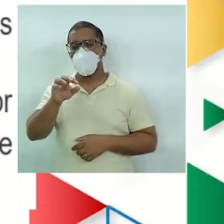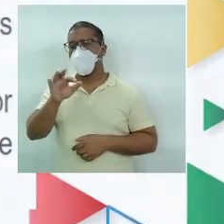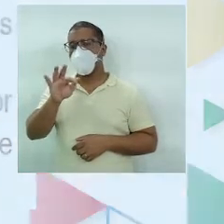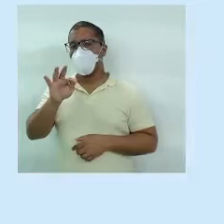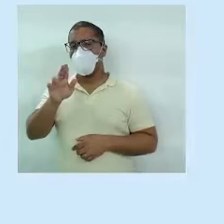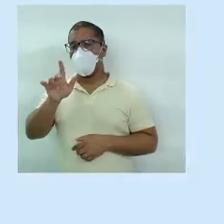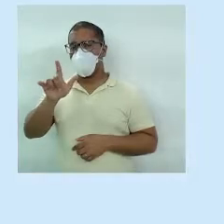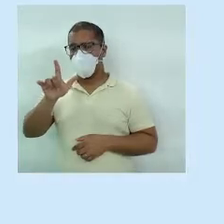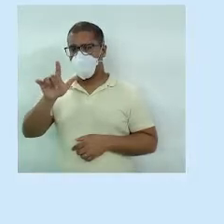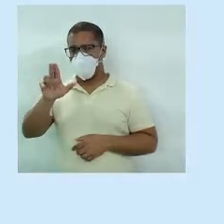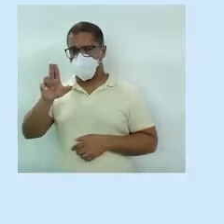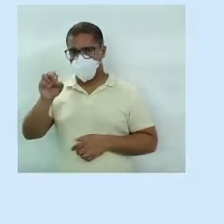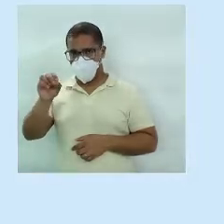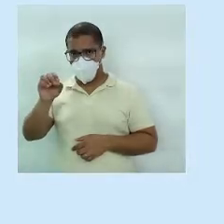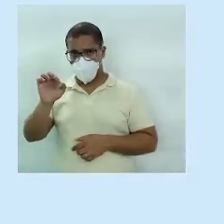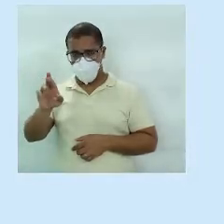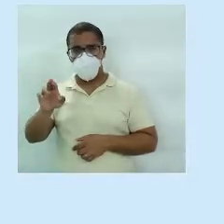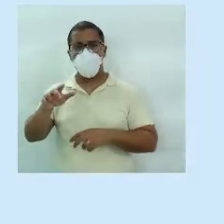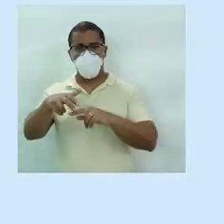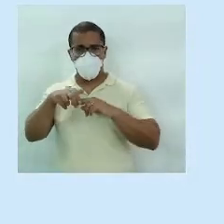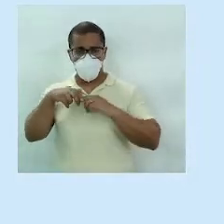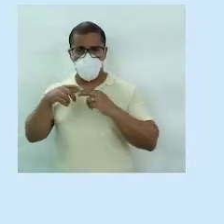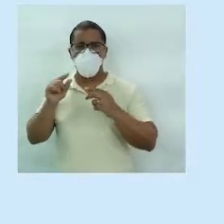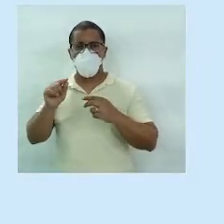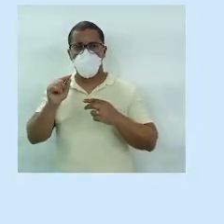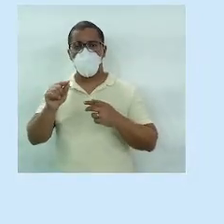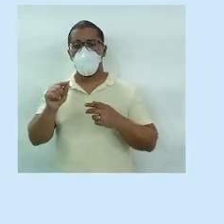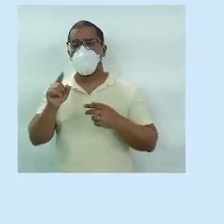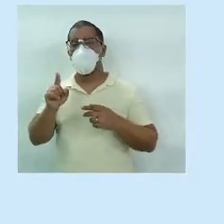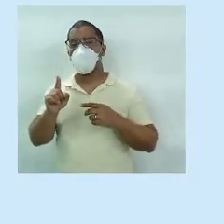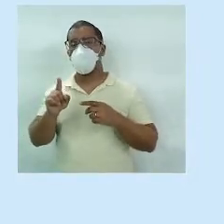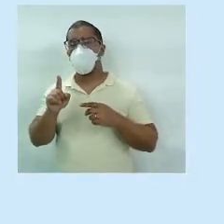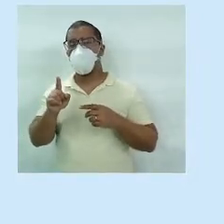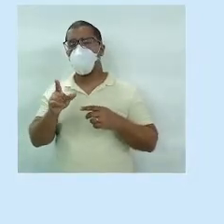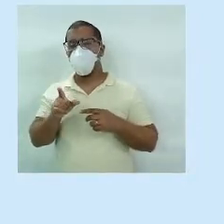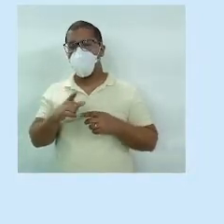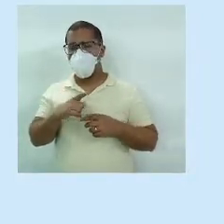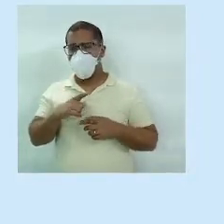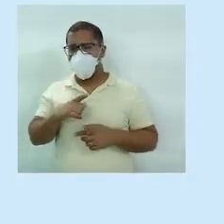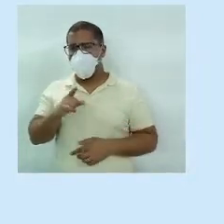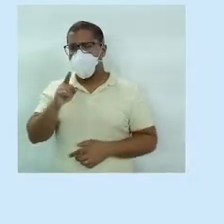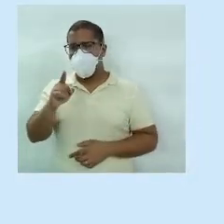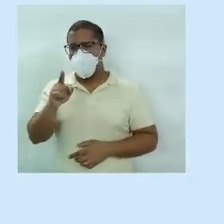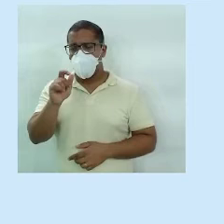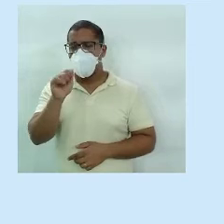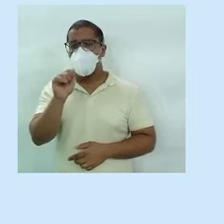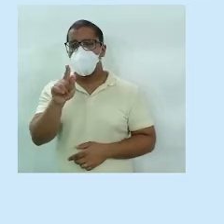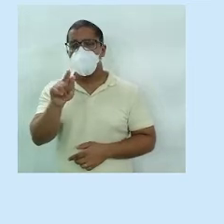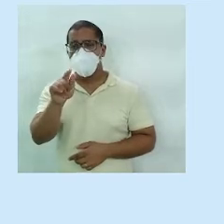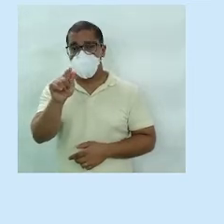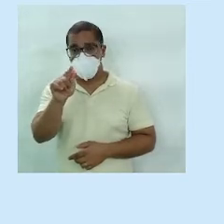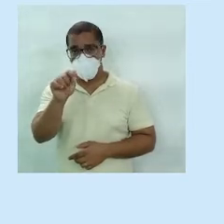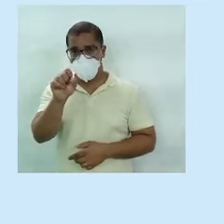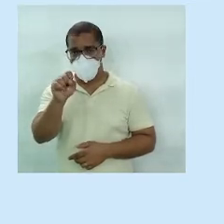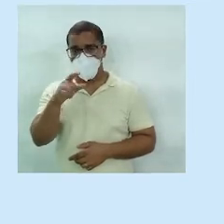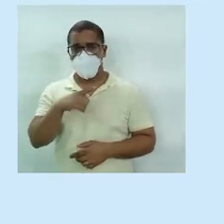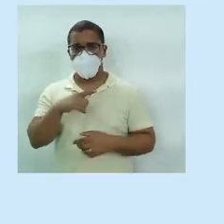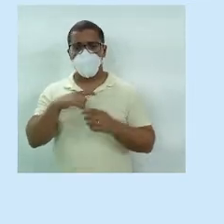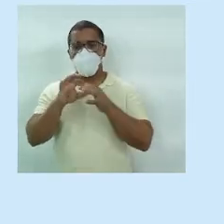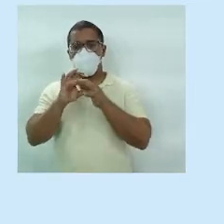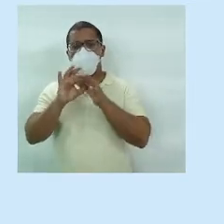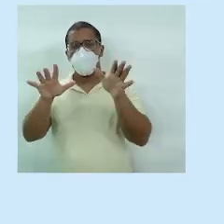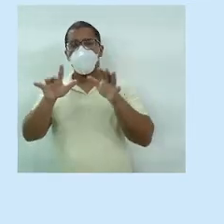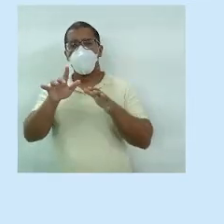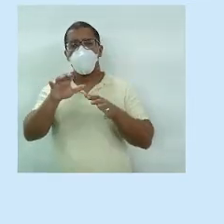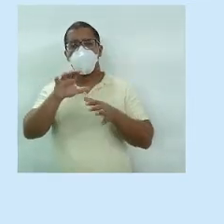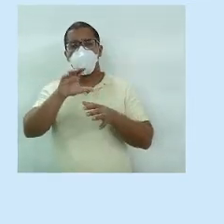refrigeração, tá certo? Então, os clorofluorocarbonos é aquele gás que liberam a quantidade de carbono, de cloro,